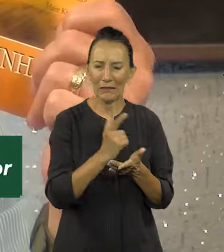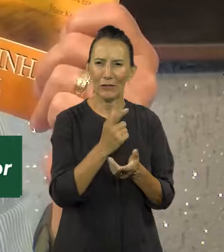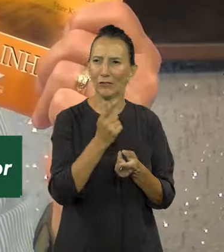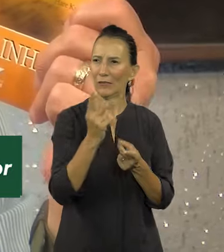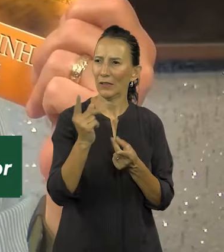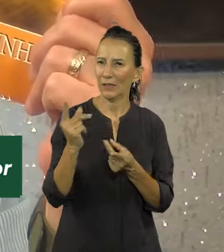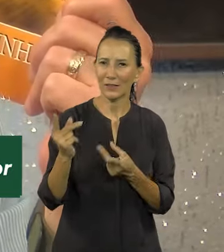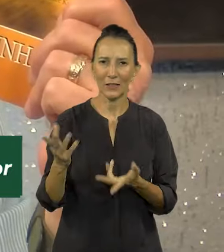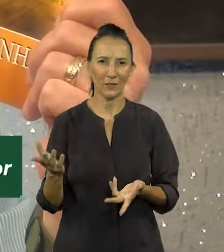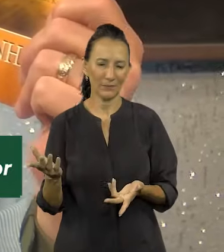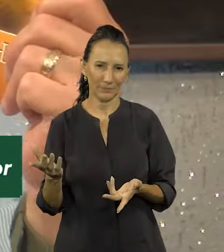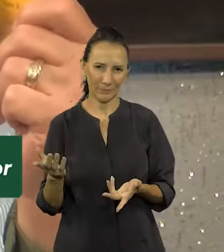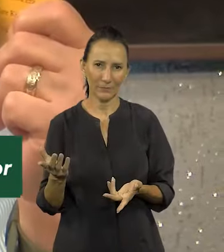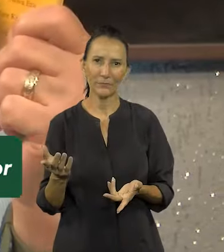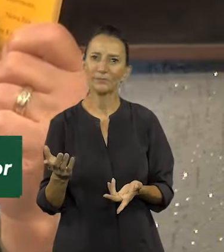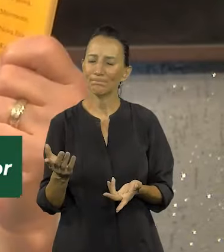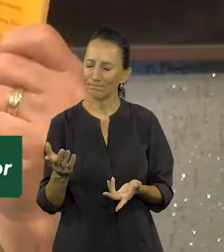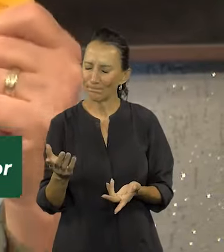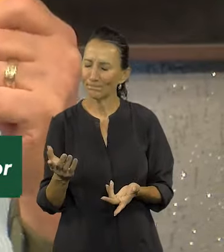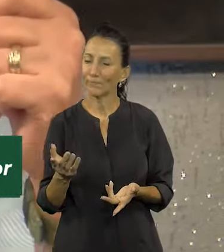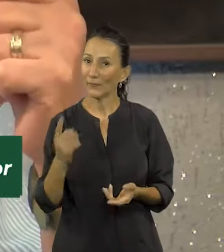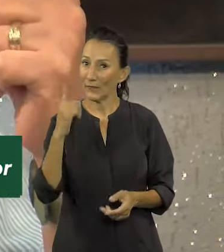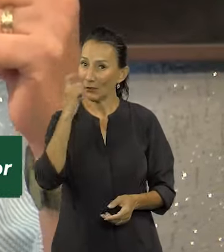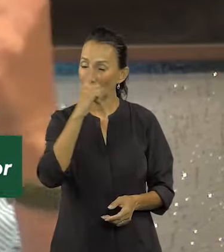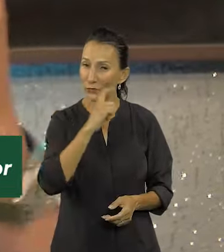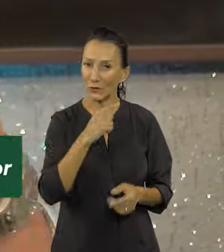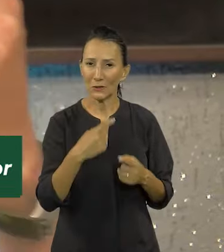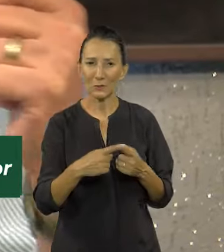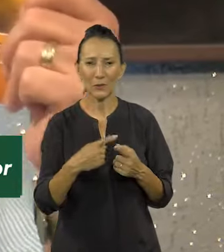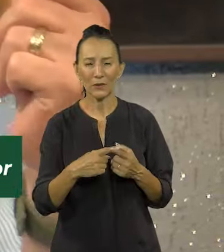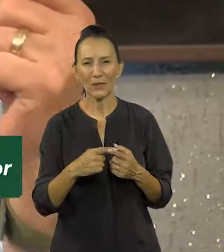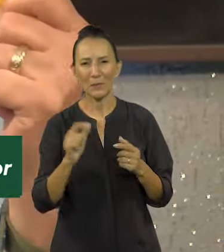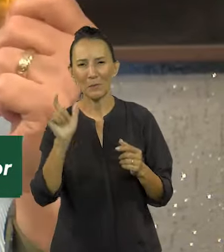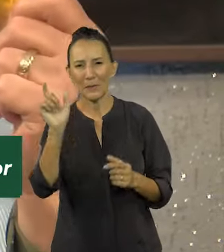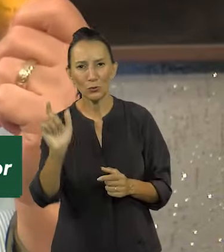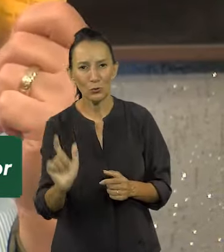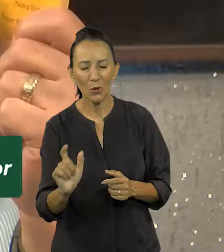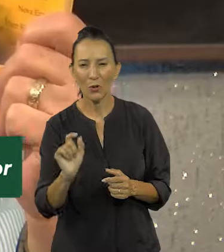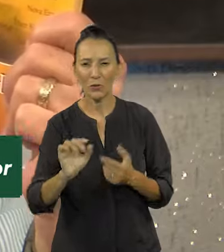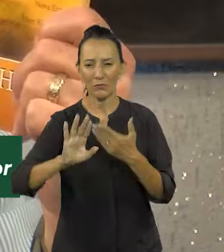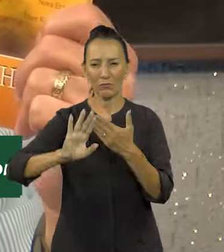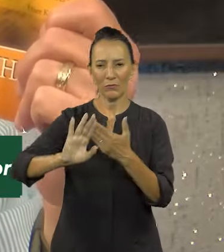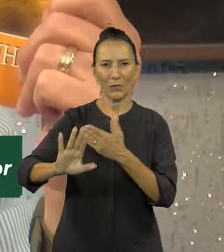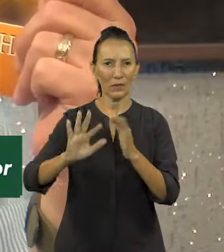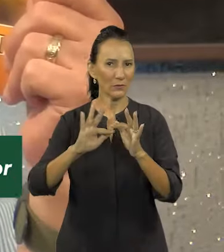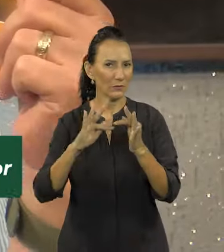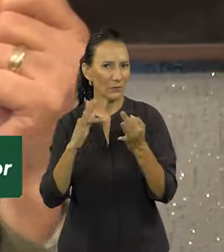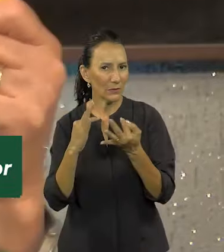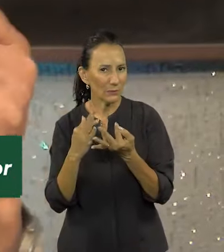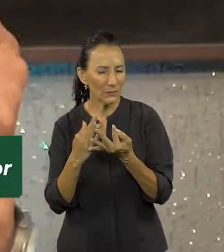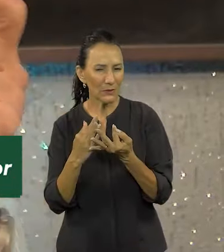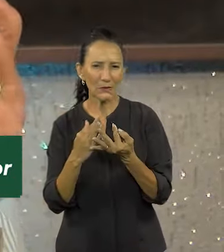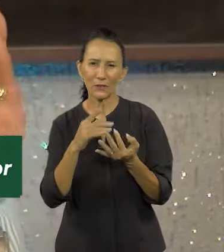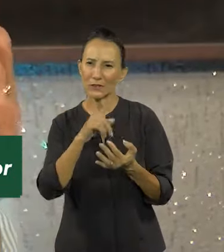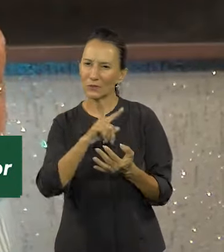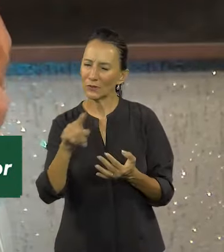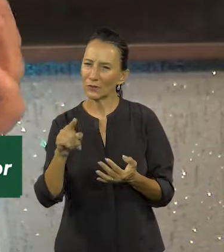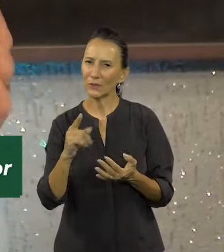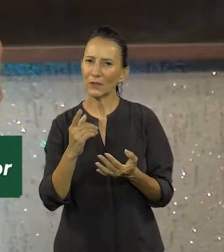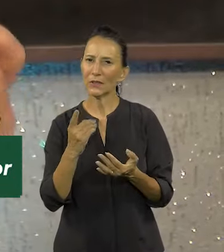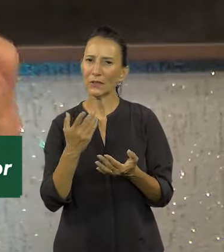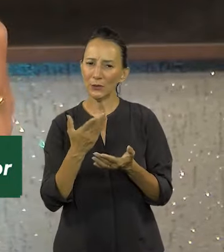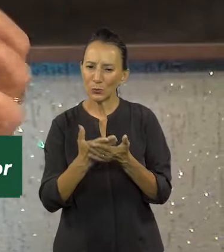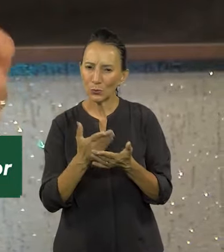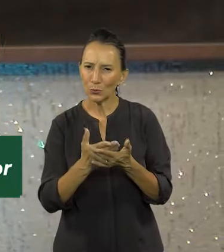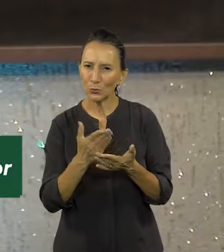livros Olha vai ser terrível porque a pessoa fica desagregada da da família então lute estude na